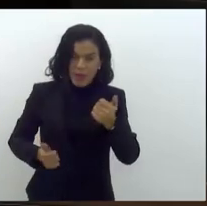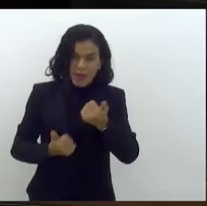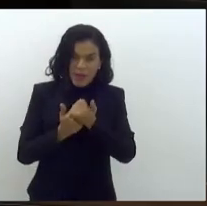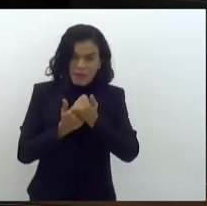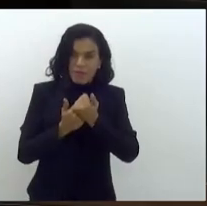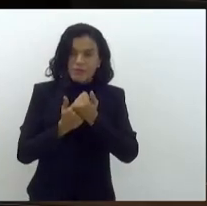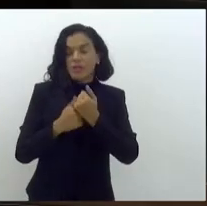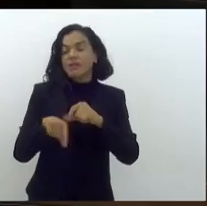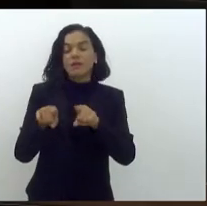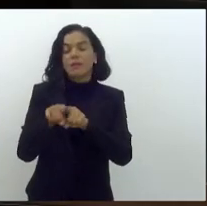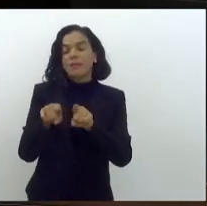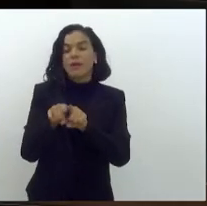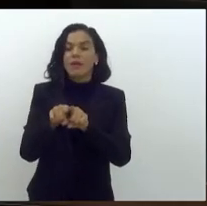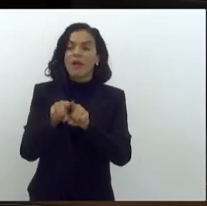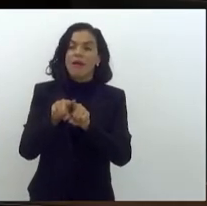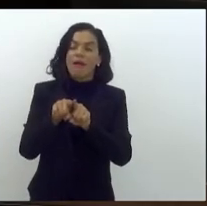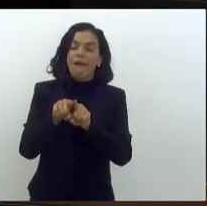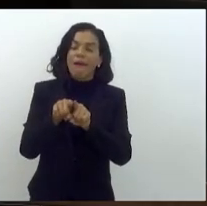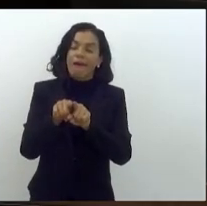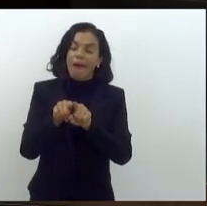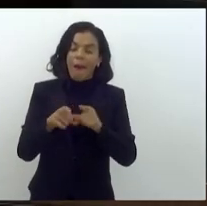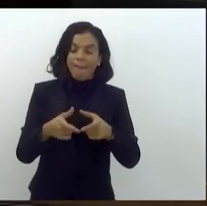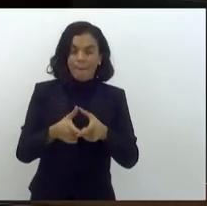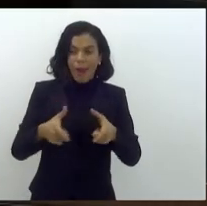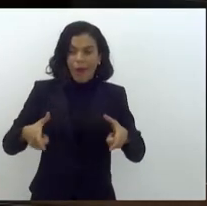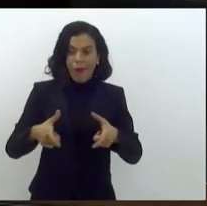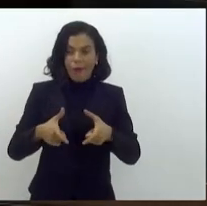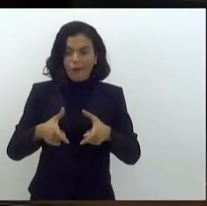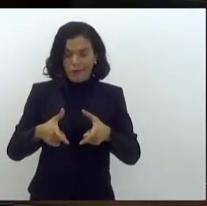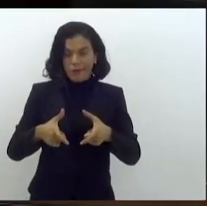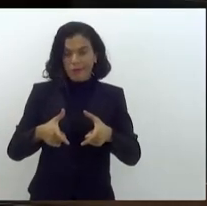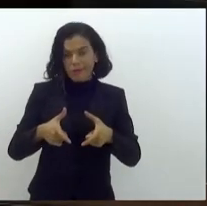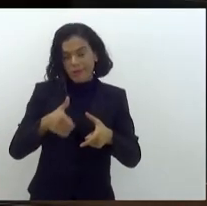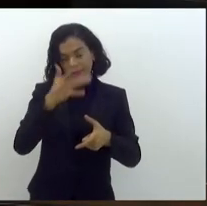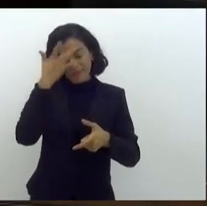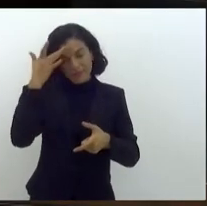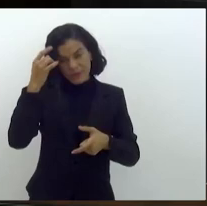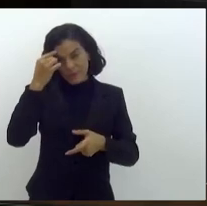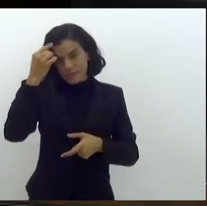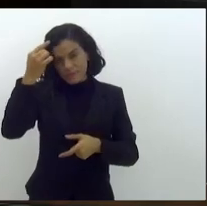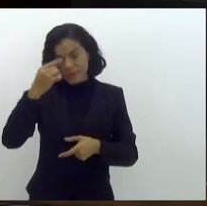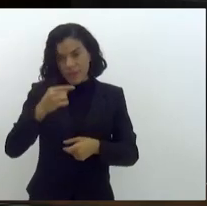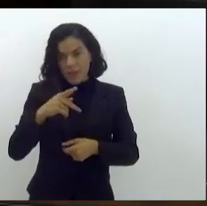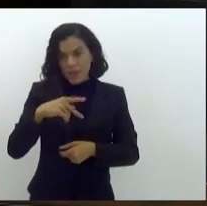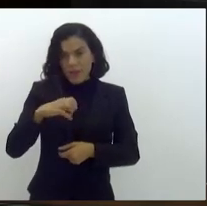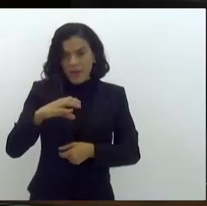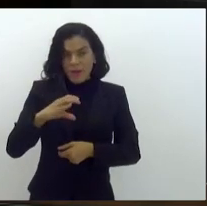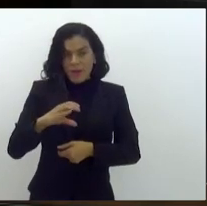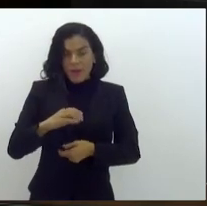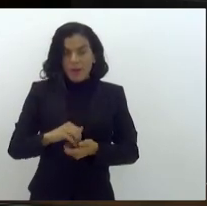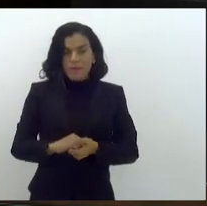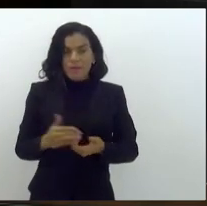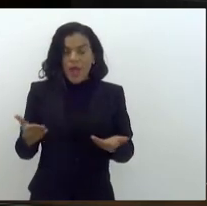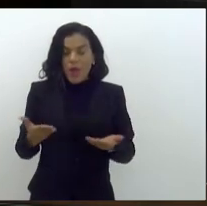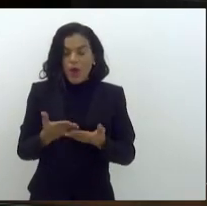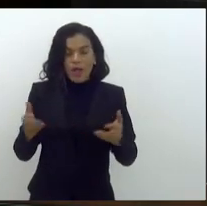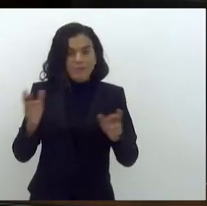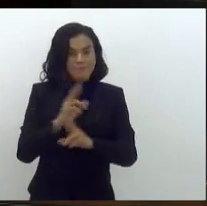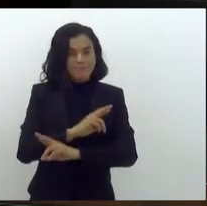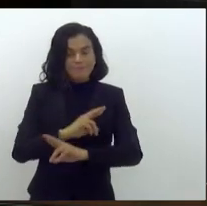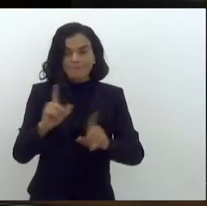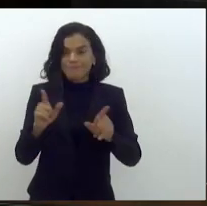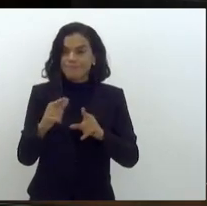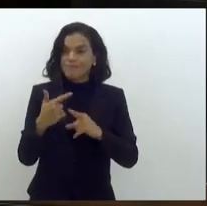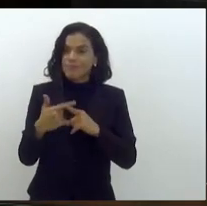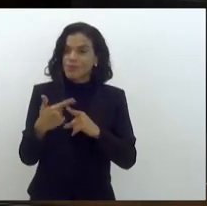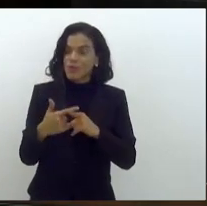as visões majoritárias dos idealizadores da PEC agora o Senado vai ser diferente porque o Senado é